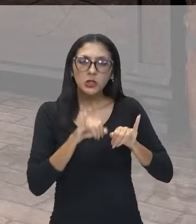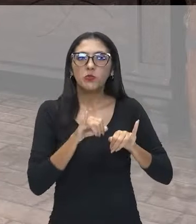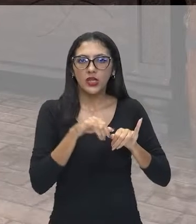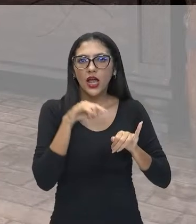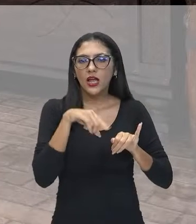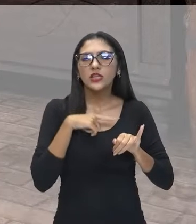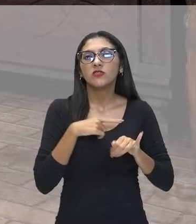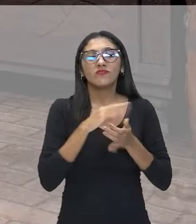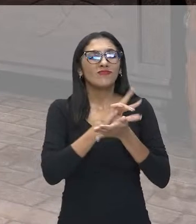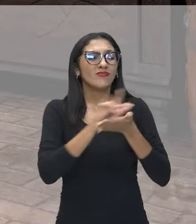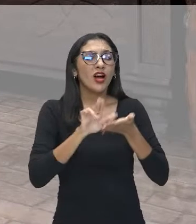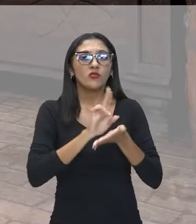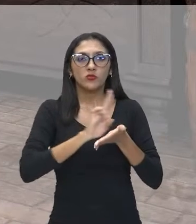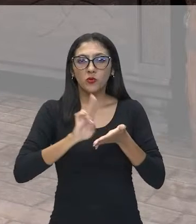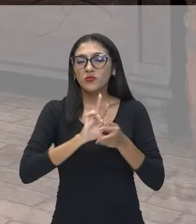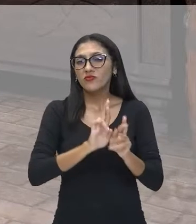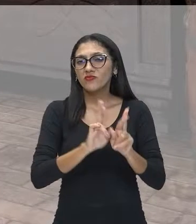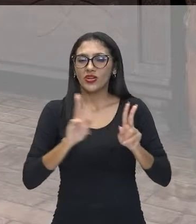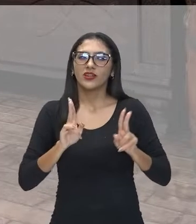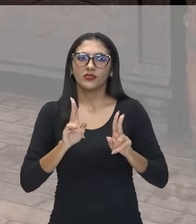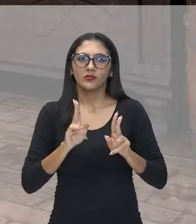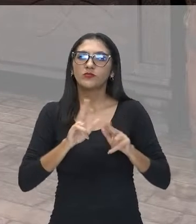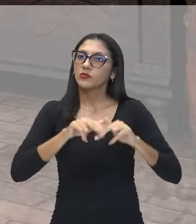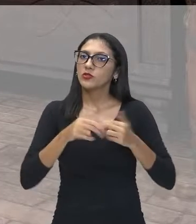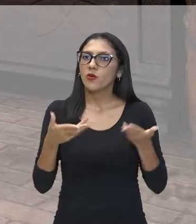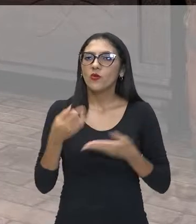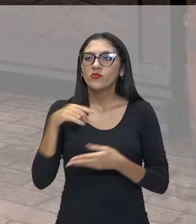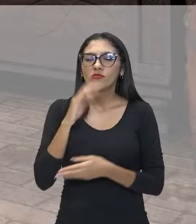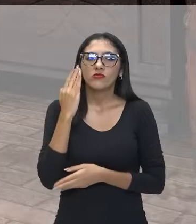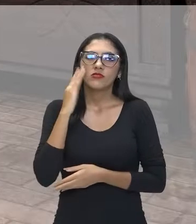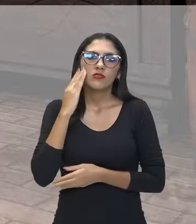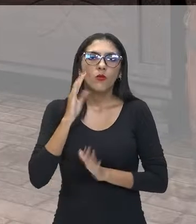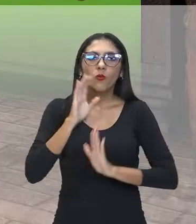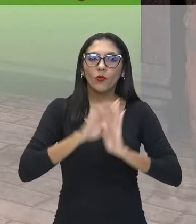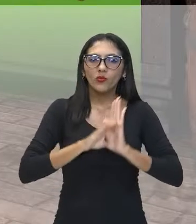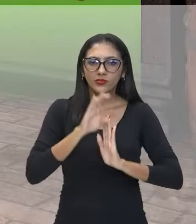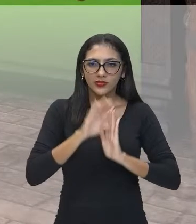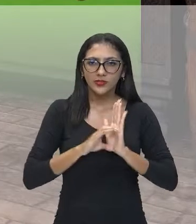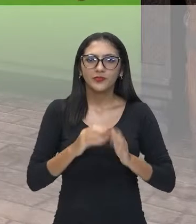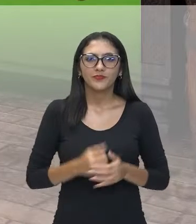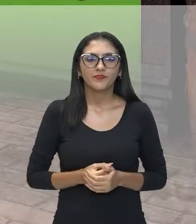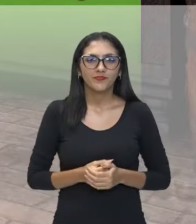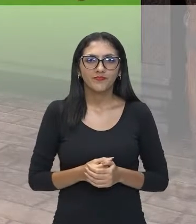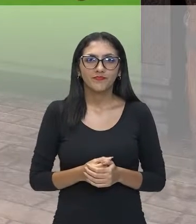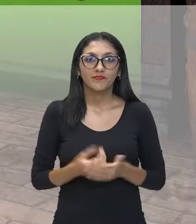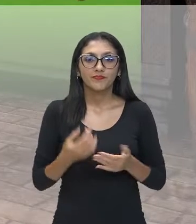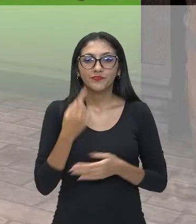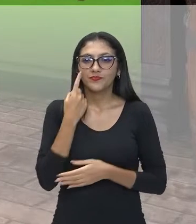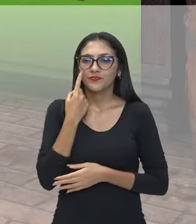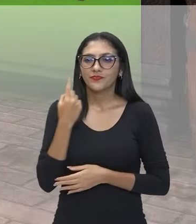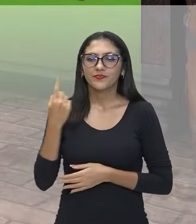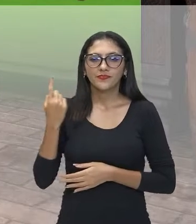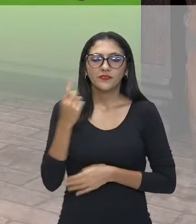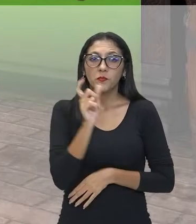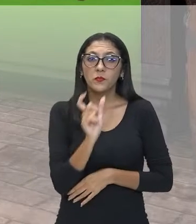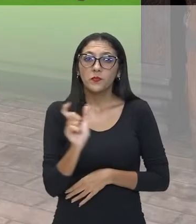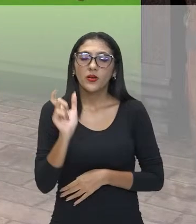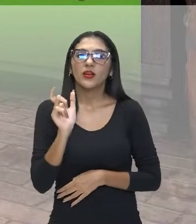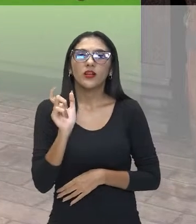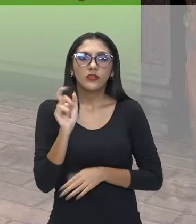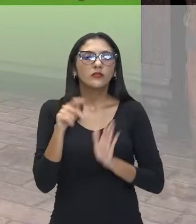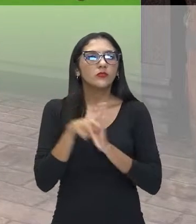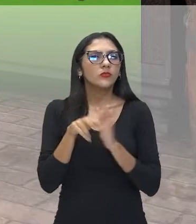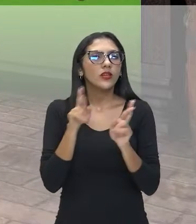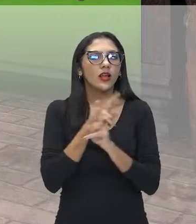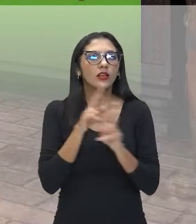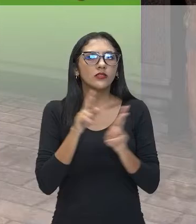nessa parte inicial aqui da aula de hoje, tá bom? Então, olha só o primeiro termo aí que a gente pode tratar da química, né?